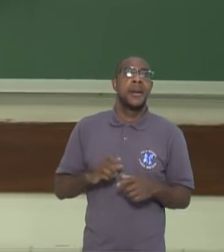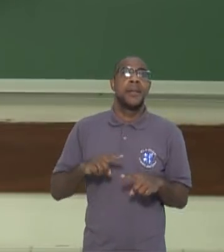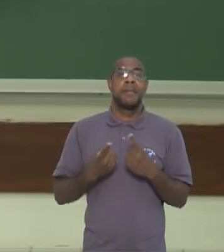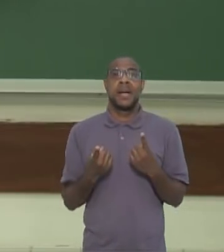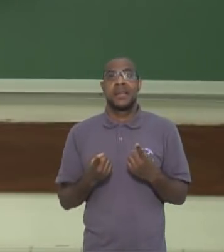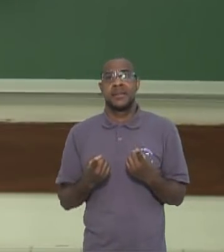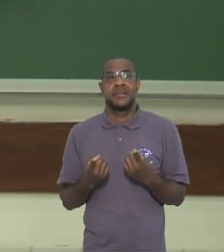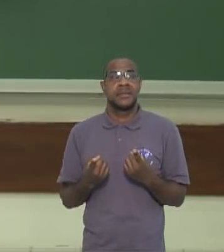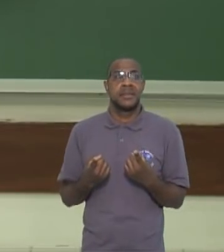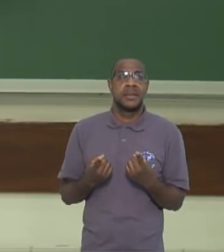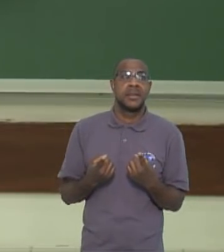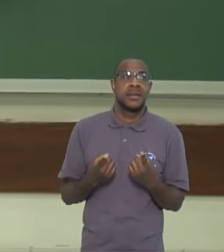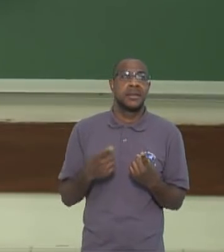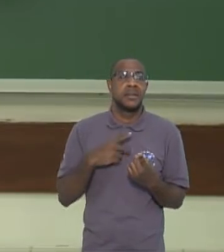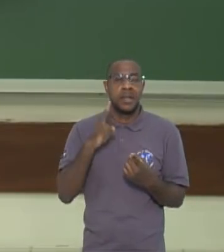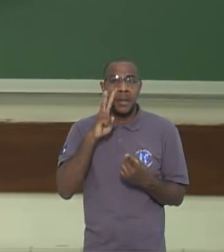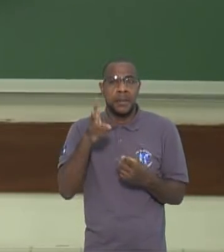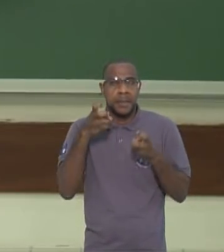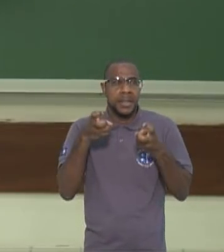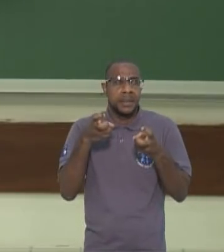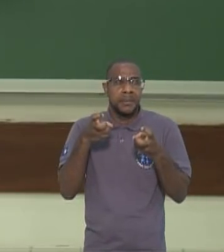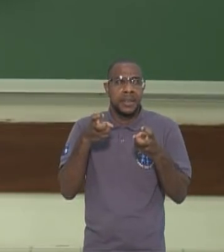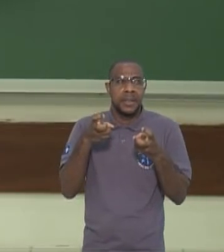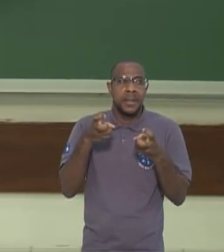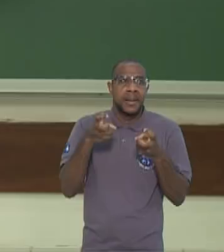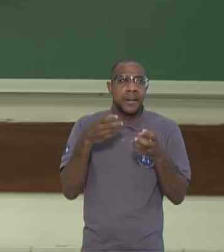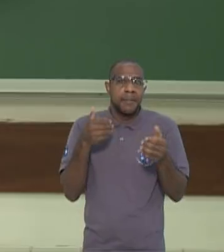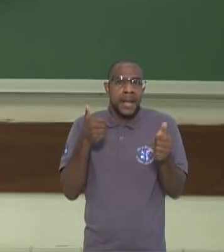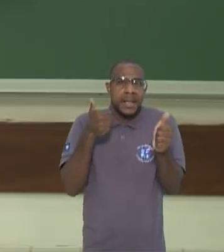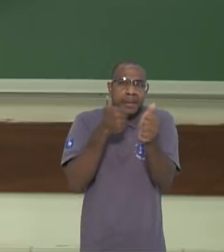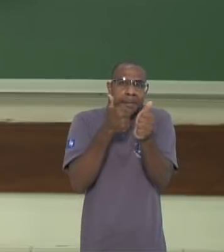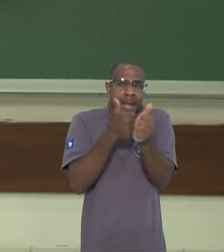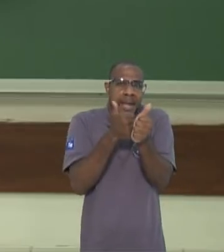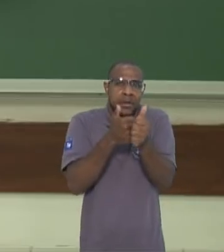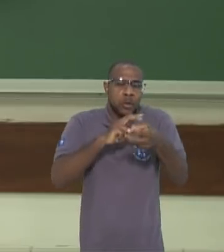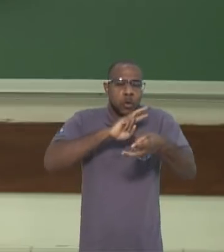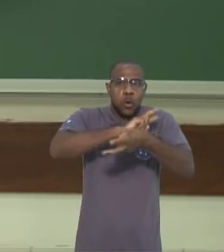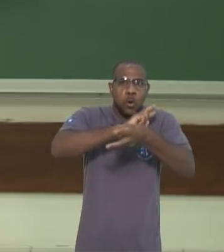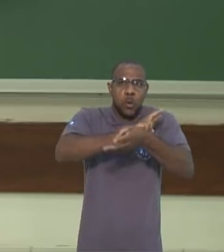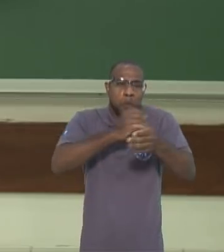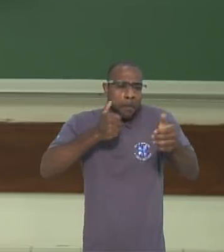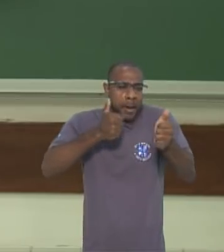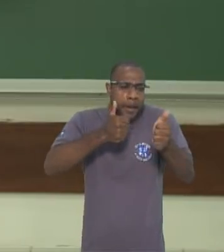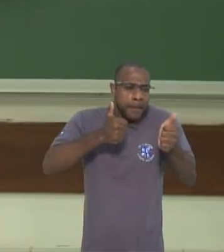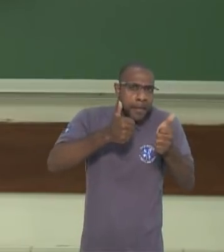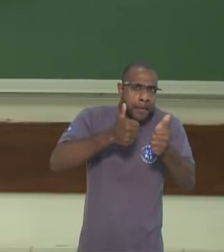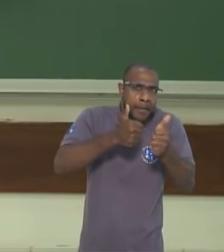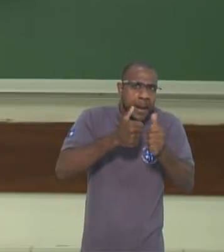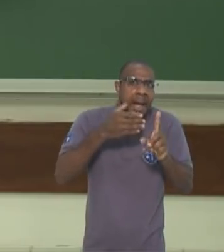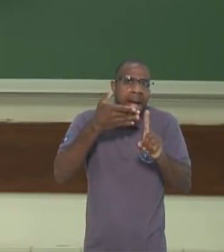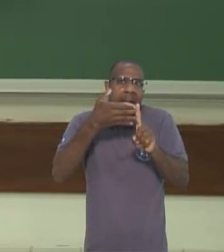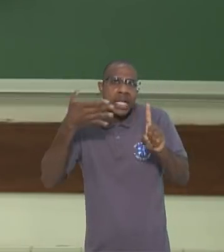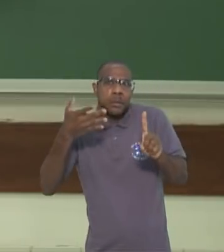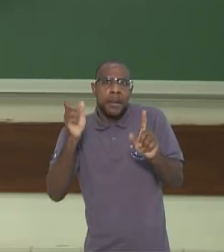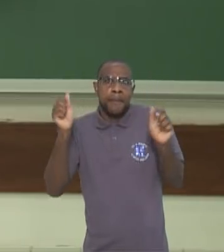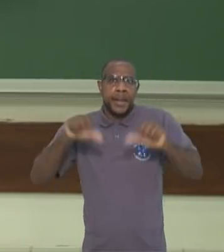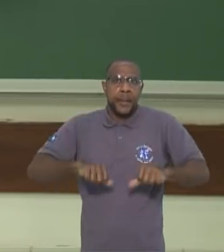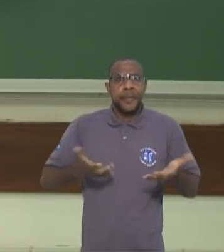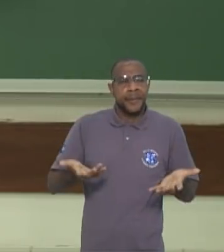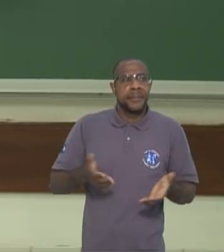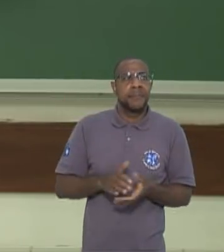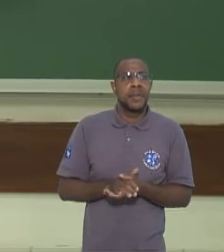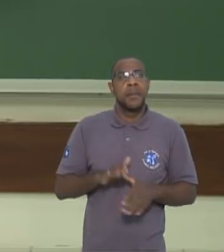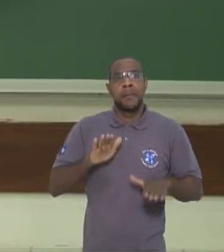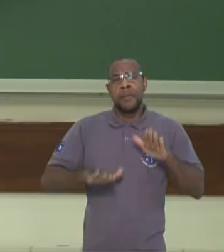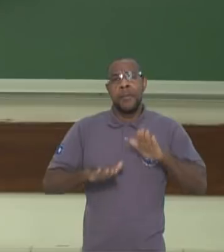Porque vocês foram vendo lá, não sei se vocês perceberam, que quanto mais perto dos primeiros cromossomos, pior a síndrome, mais grave ela era. Então, talvez até possam